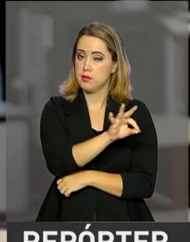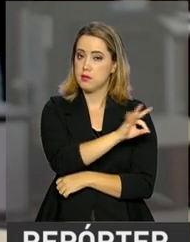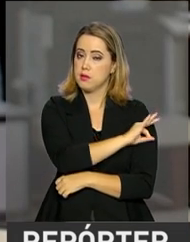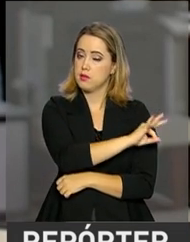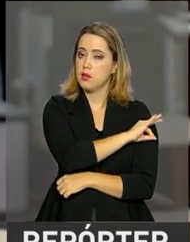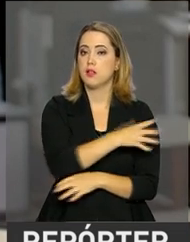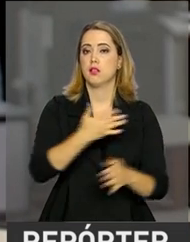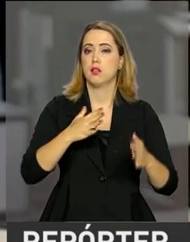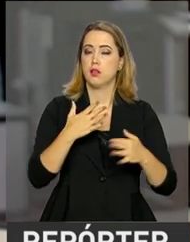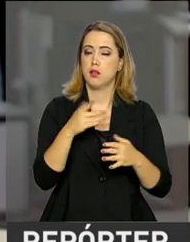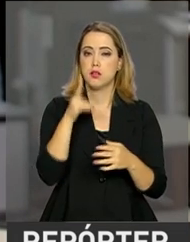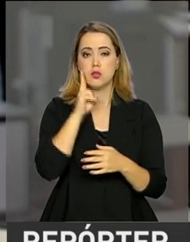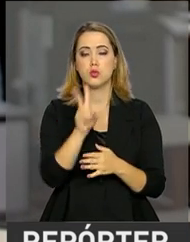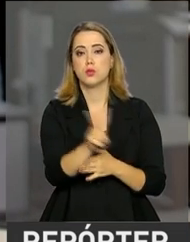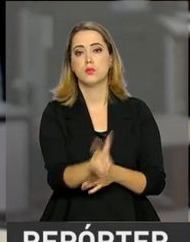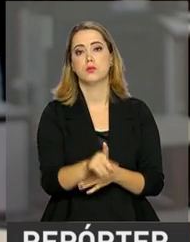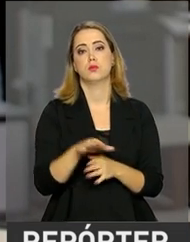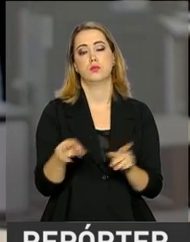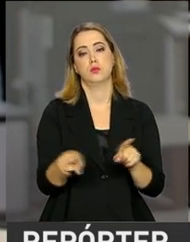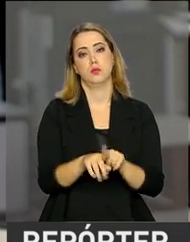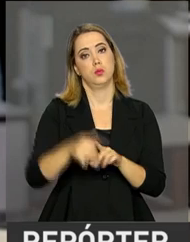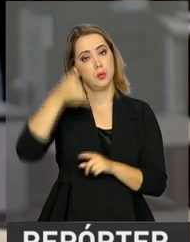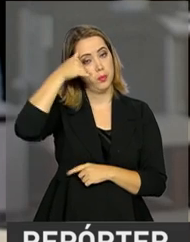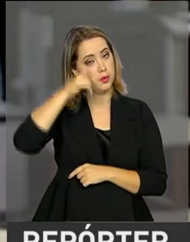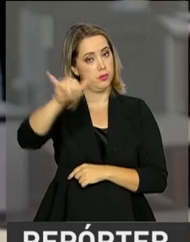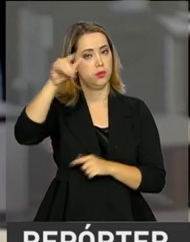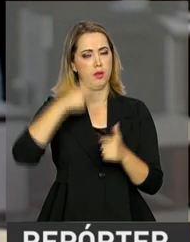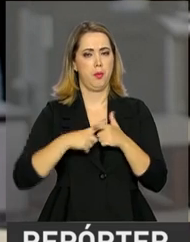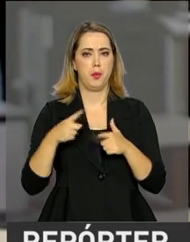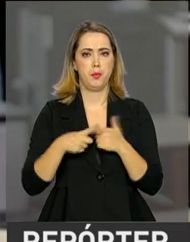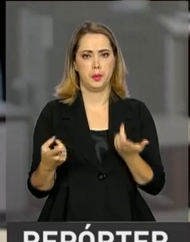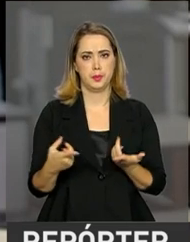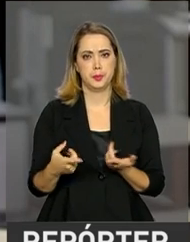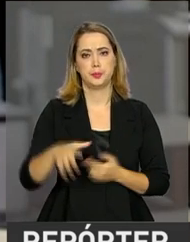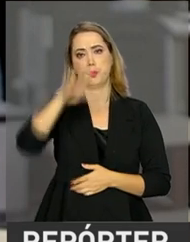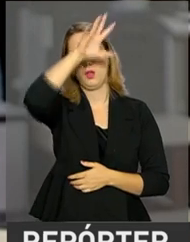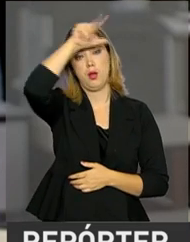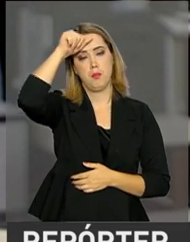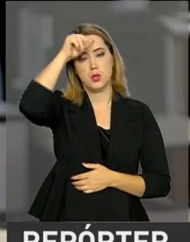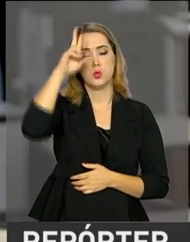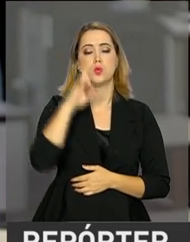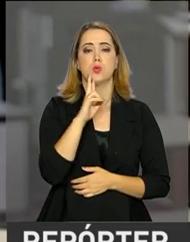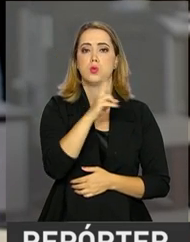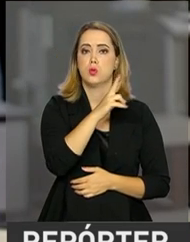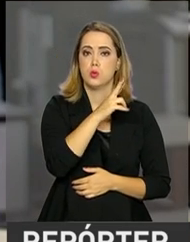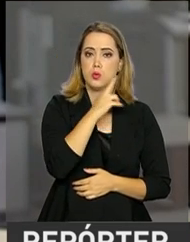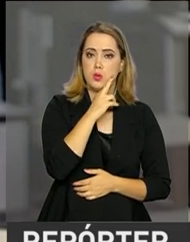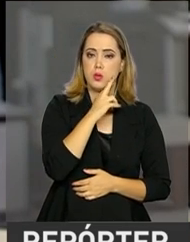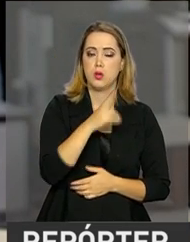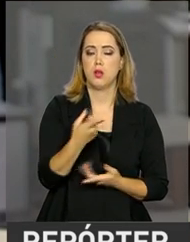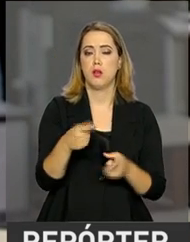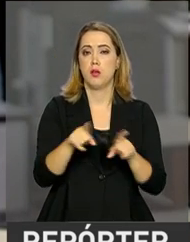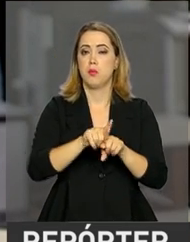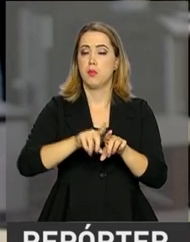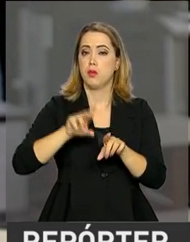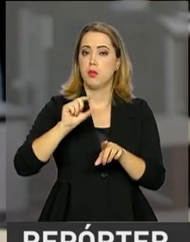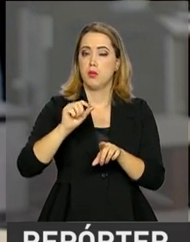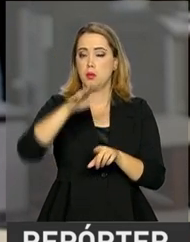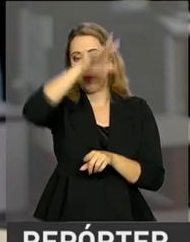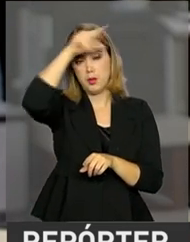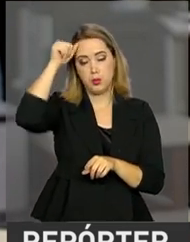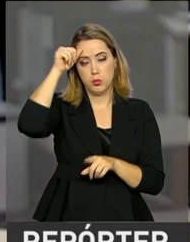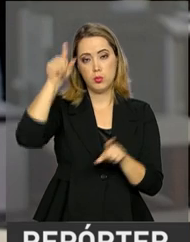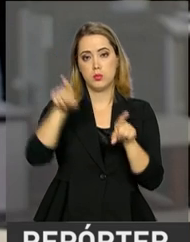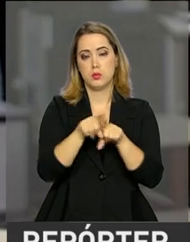inteligência com ênfase na prevenção além do Amazonas os governos de Roraima e Rondônia e Grosso também